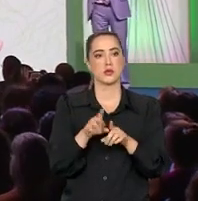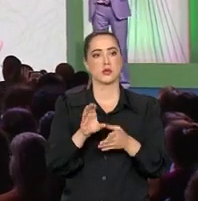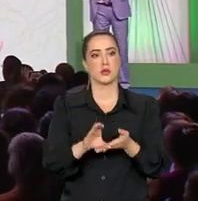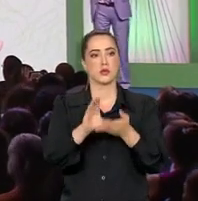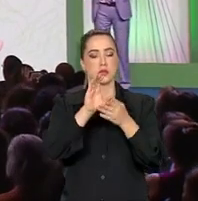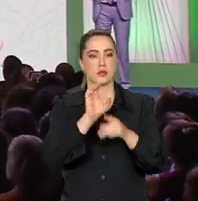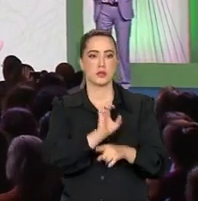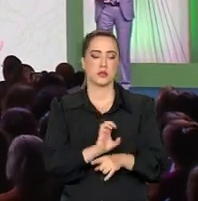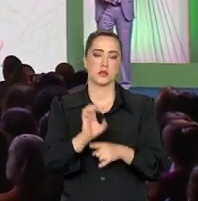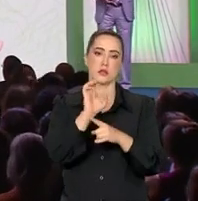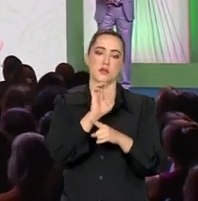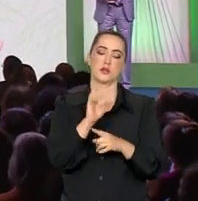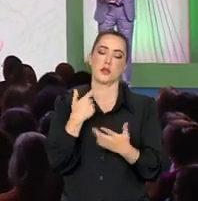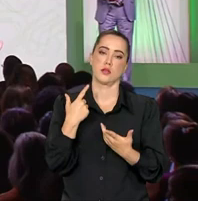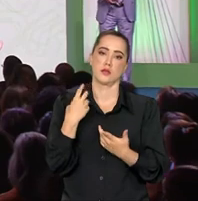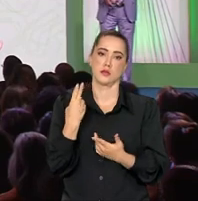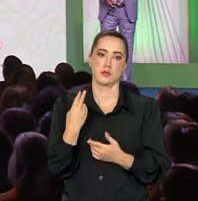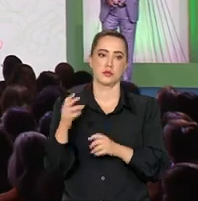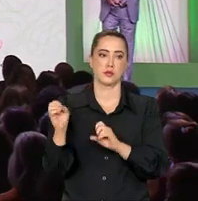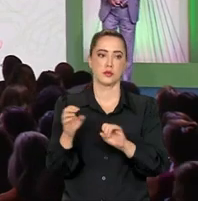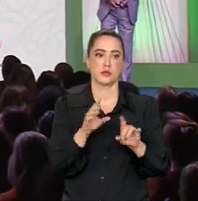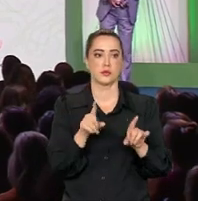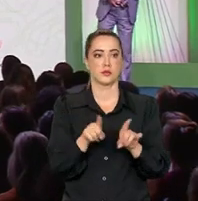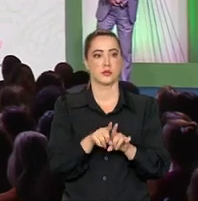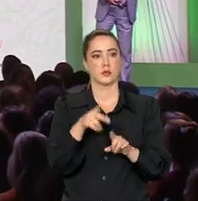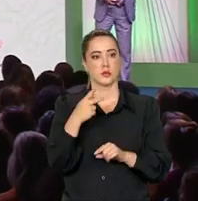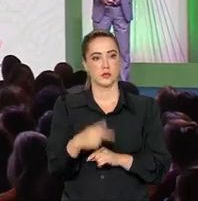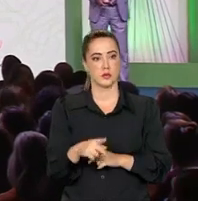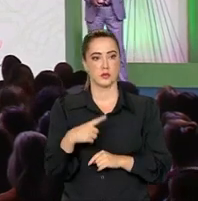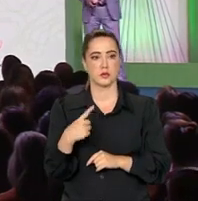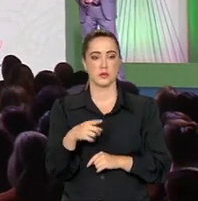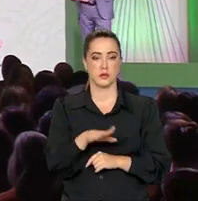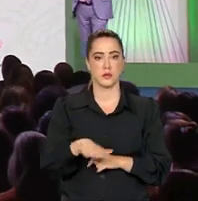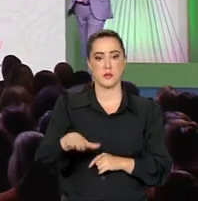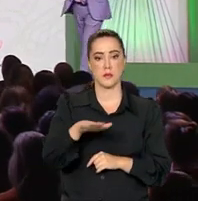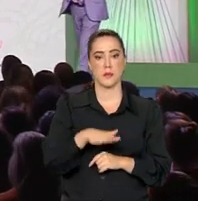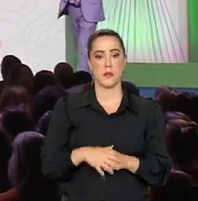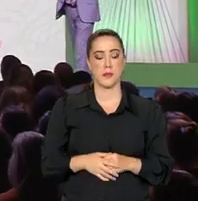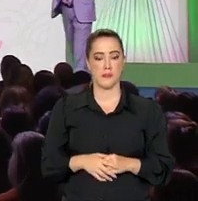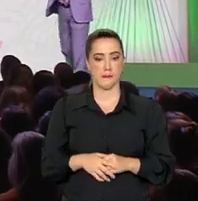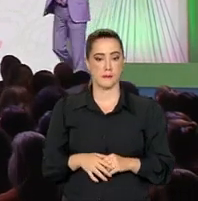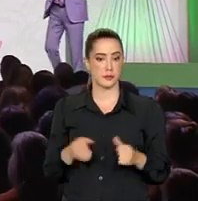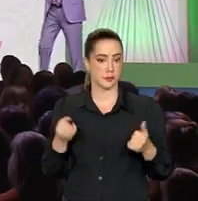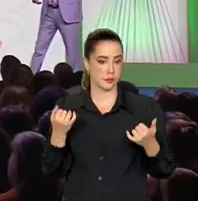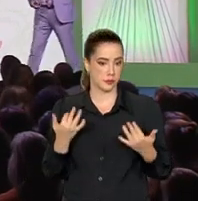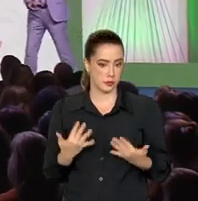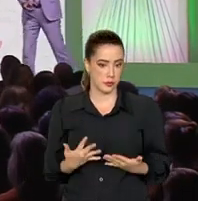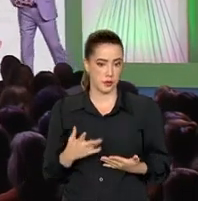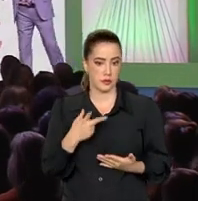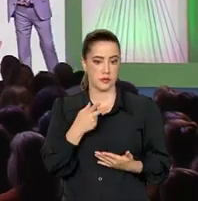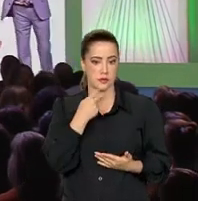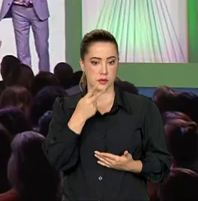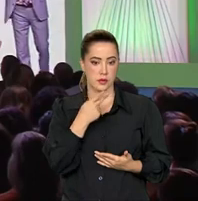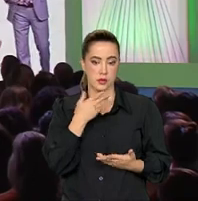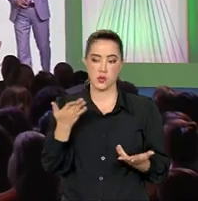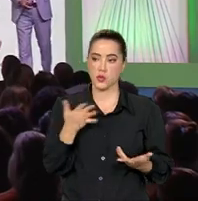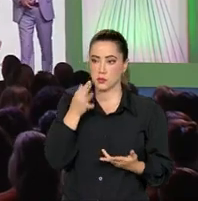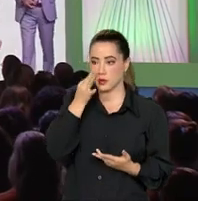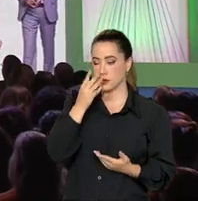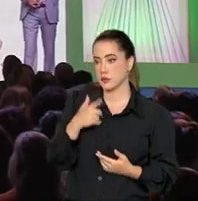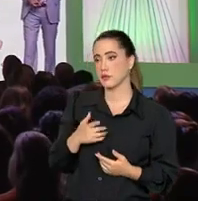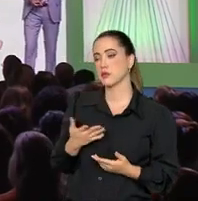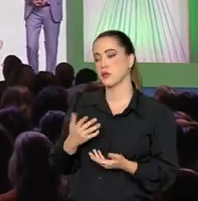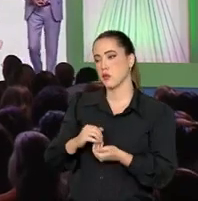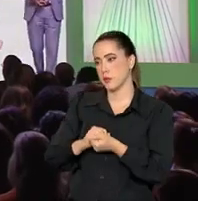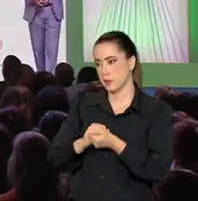educação, que definem as políticas estaduais da educação aqui presentes. Bom, estava falando de presente, mas eu queria cumprimentar aqui o ex-presidente